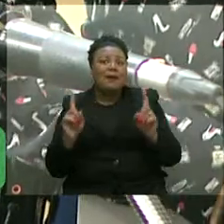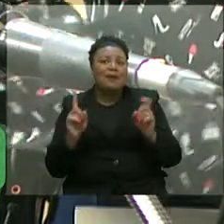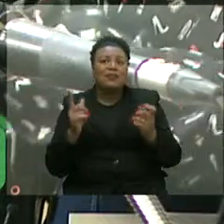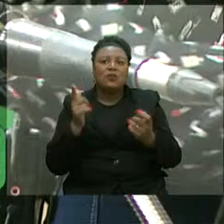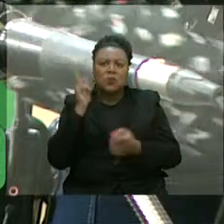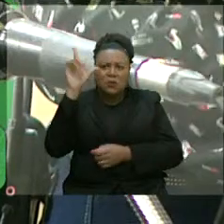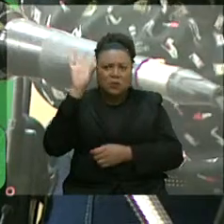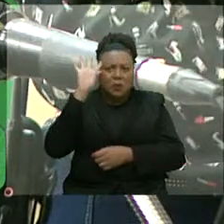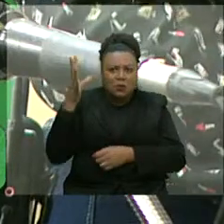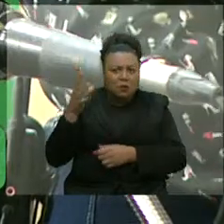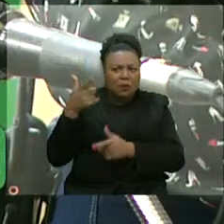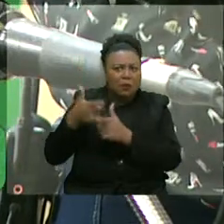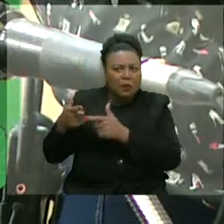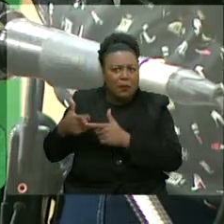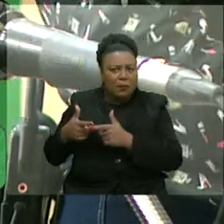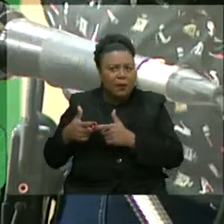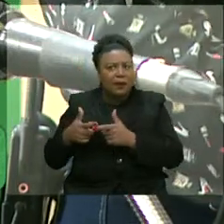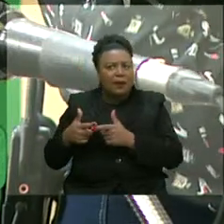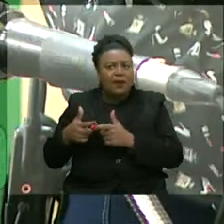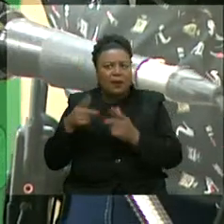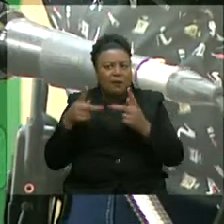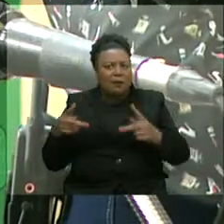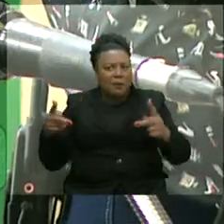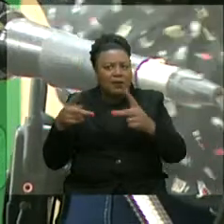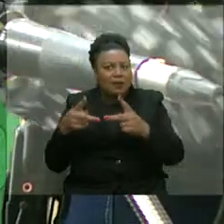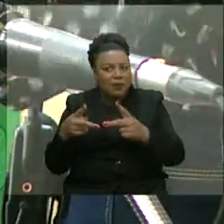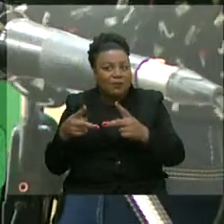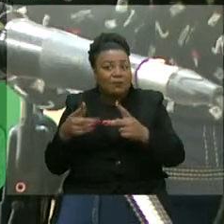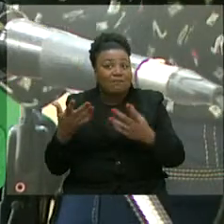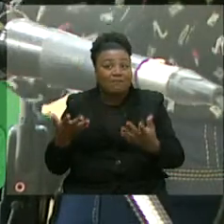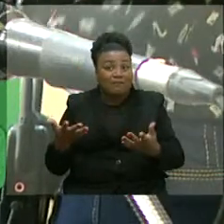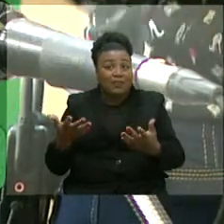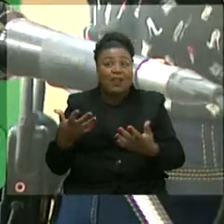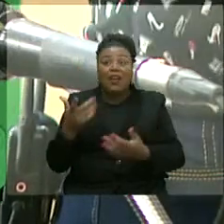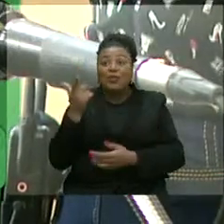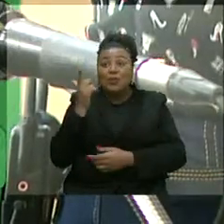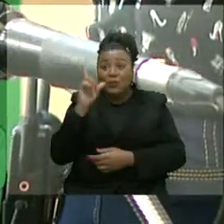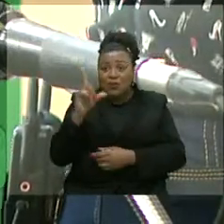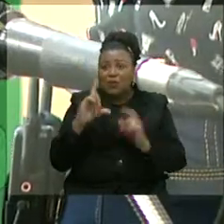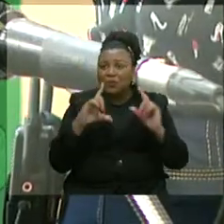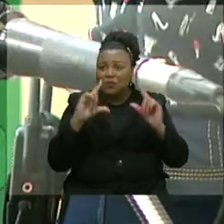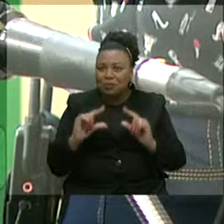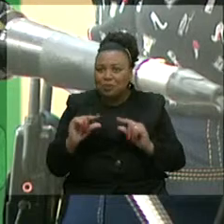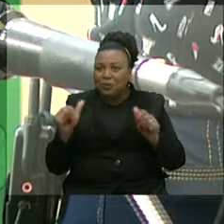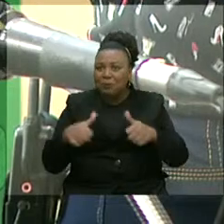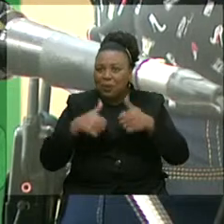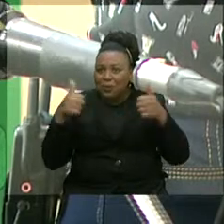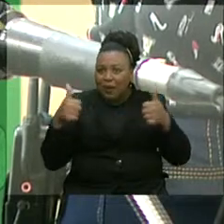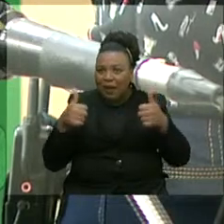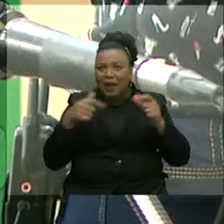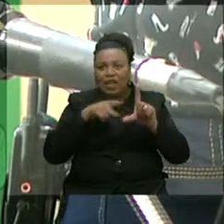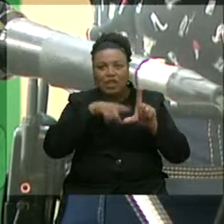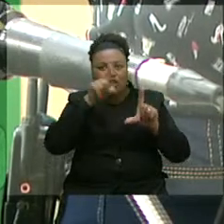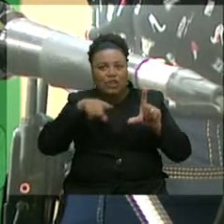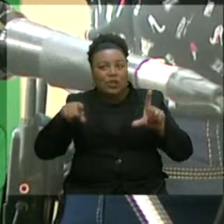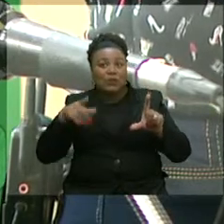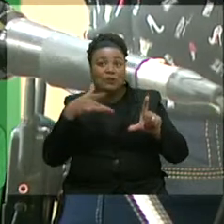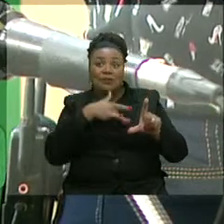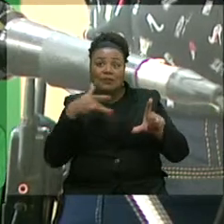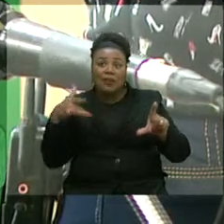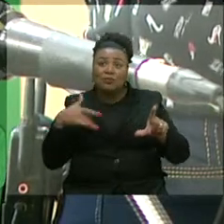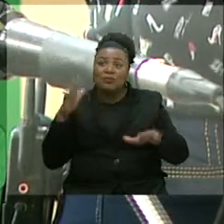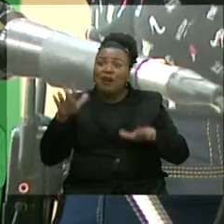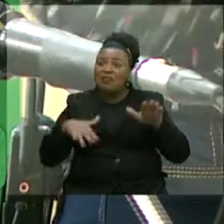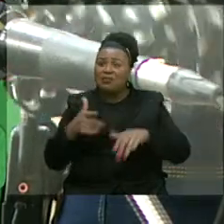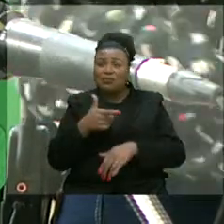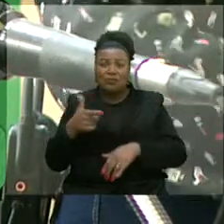conseguimos resolver o problema daquela população? A gente conseguiu melhorar os indicadores de saúde? Muitas vezes